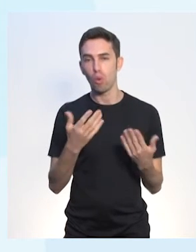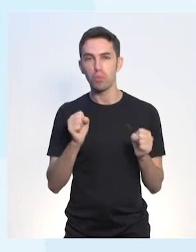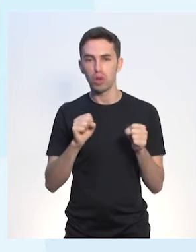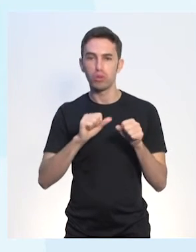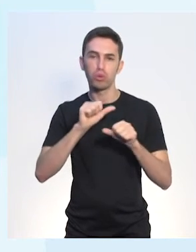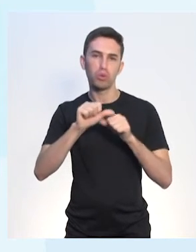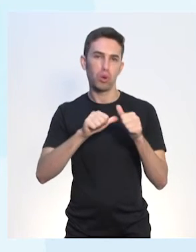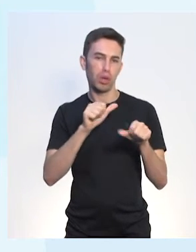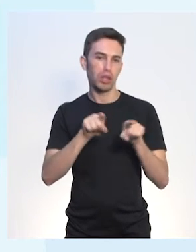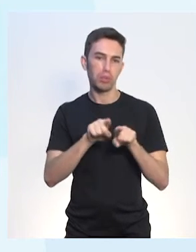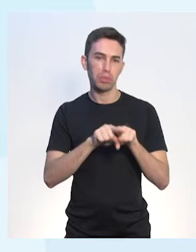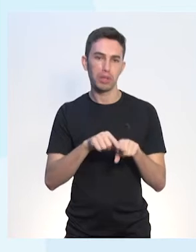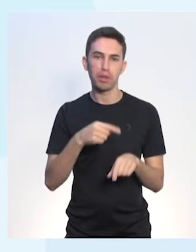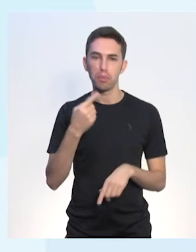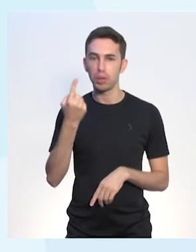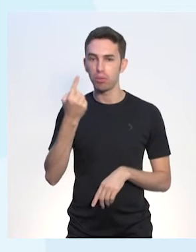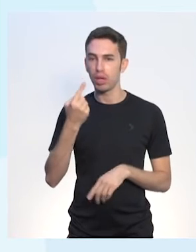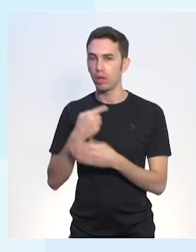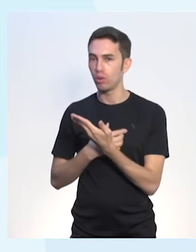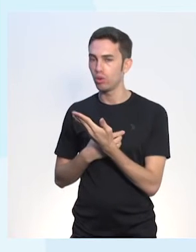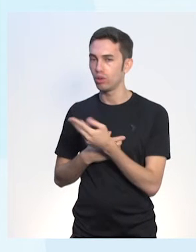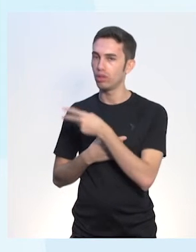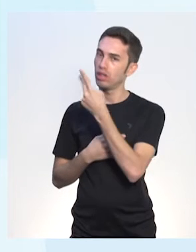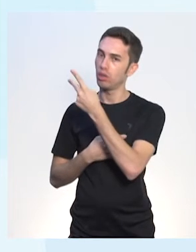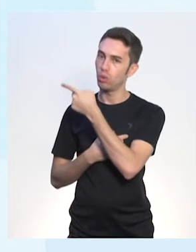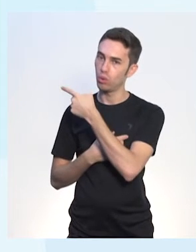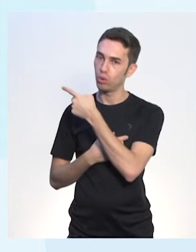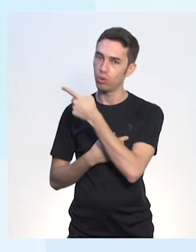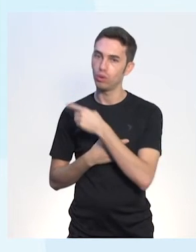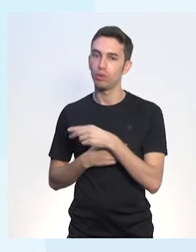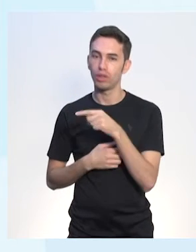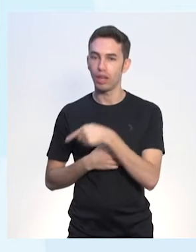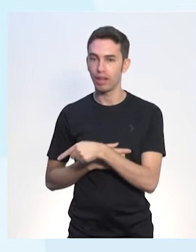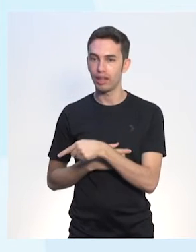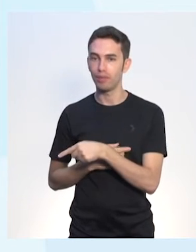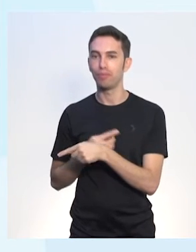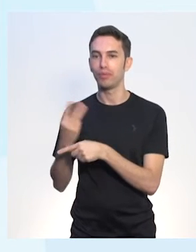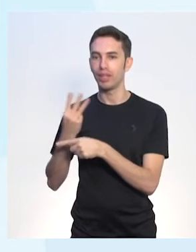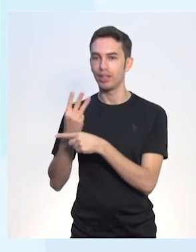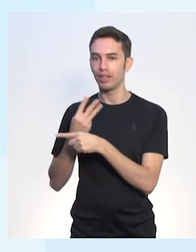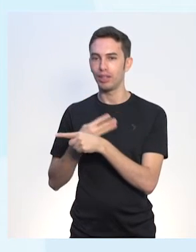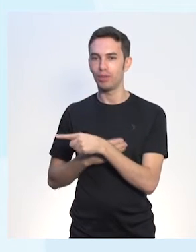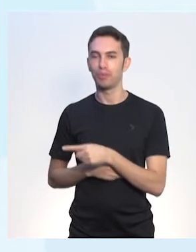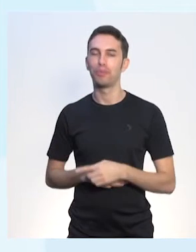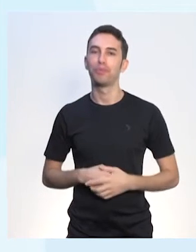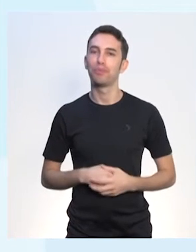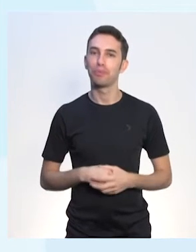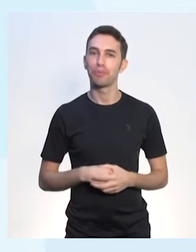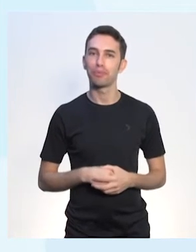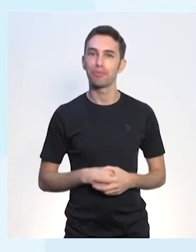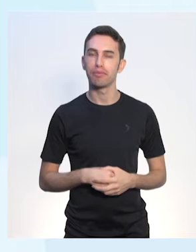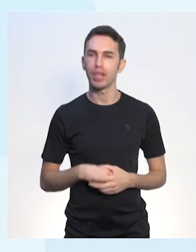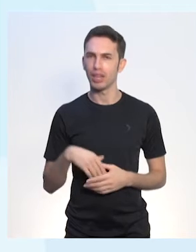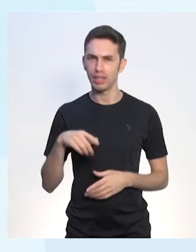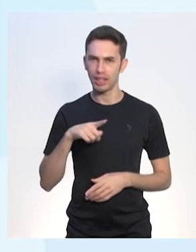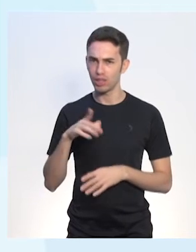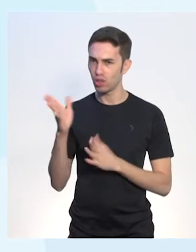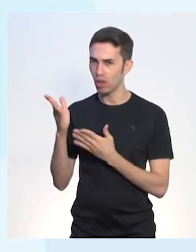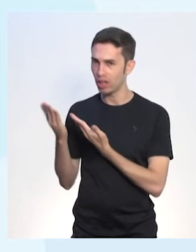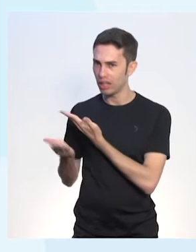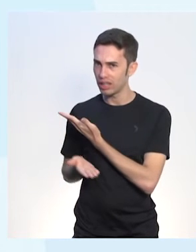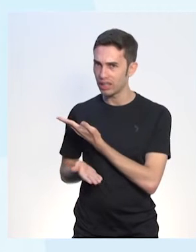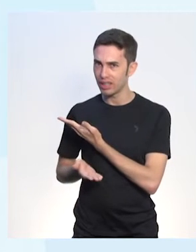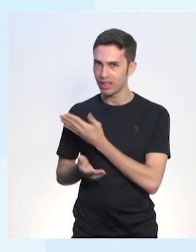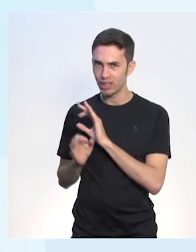ó. Primeiro amigo, segundo amigo, terceiro amigo. Tem só esses esquemas,